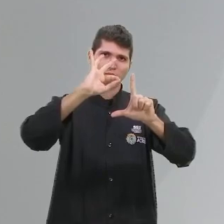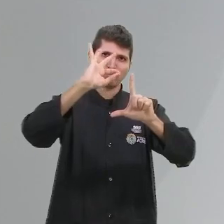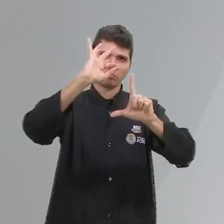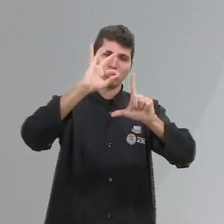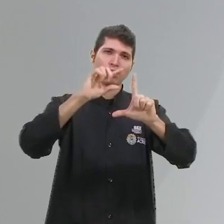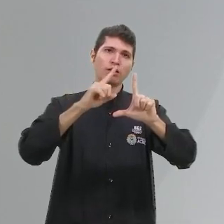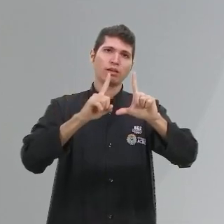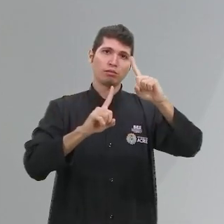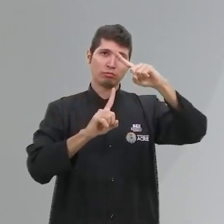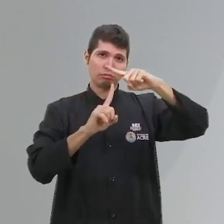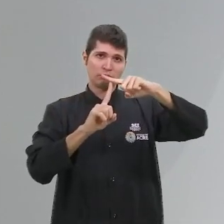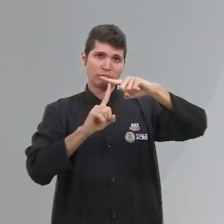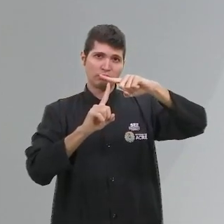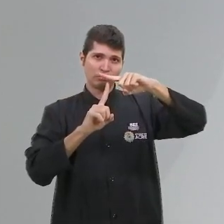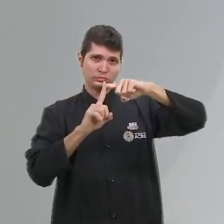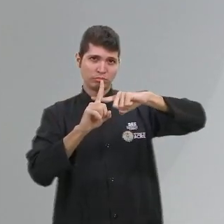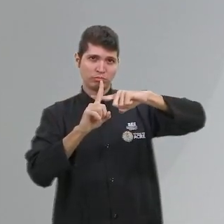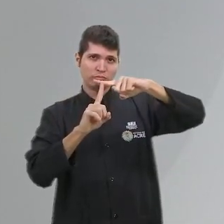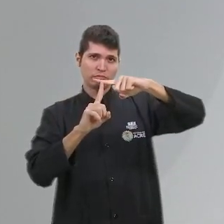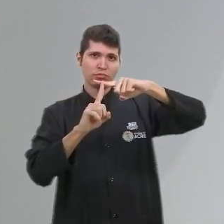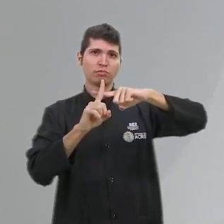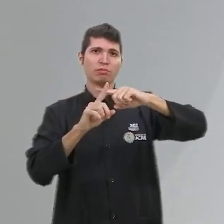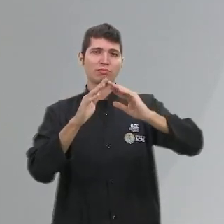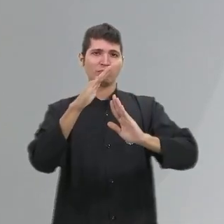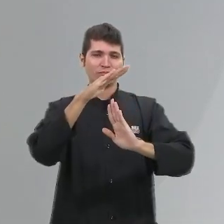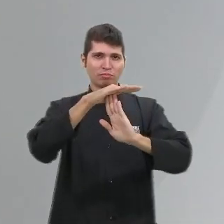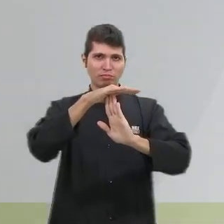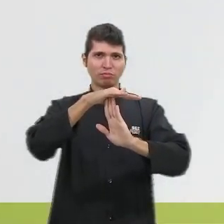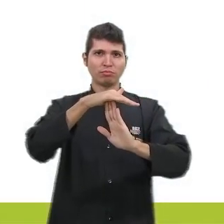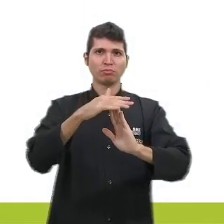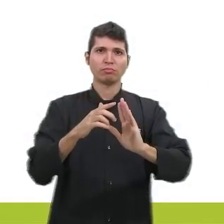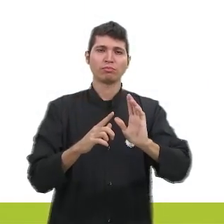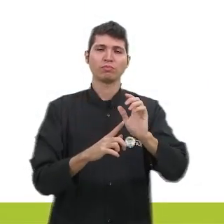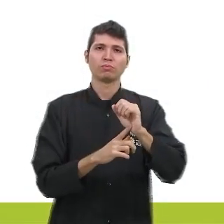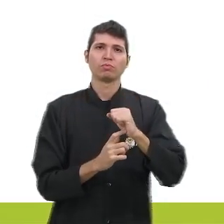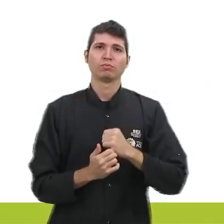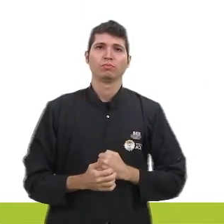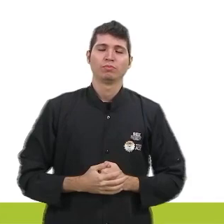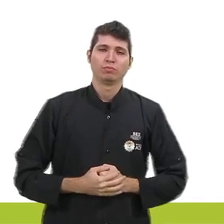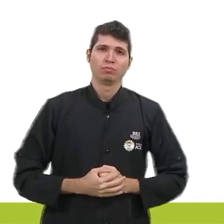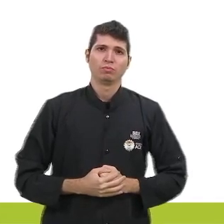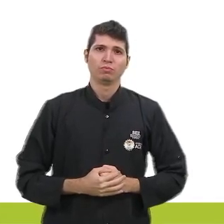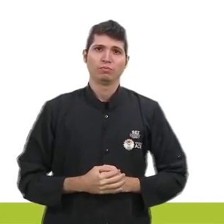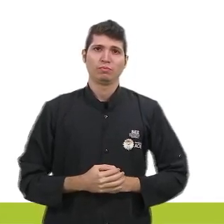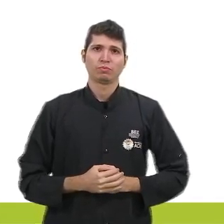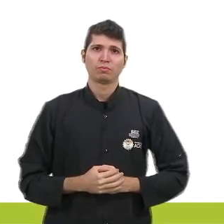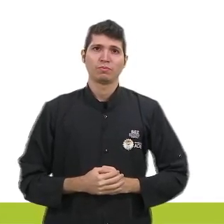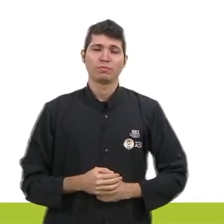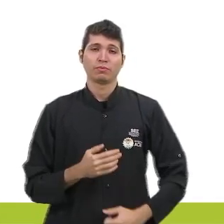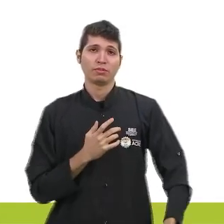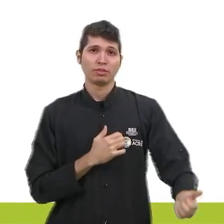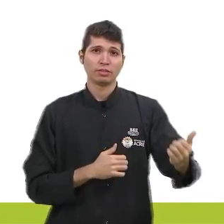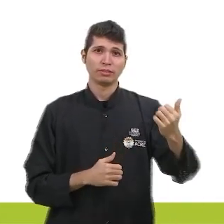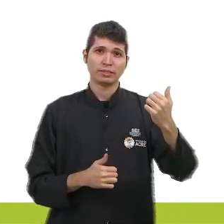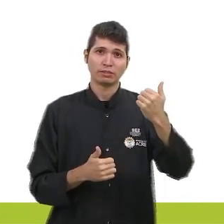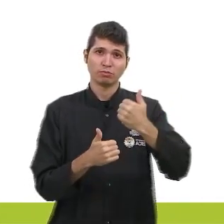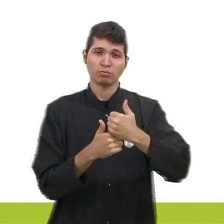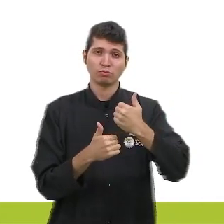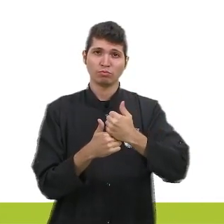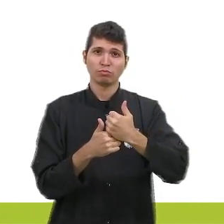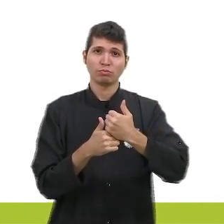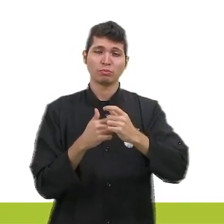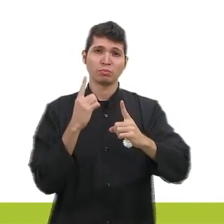graus Celsius que ele vai chegar. Tá bom? Vamos ver como é que isso funciona na prática. Substituindo nas relações, eu vou ter o quê? O valor de delta encontrado